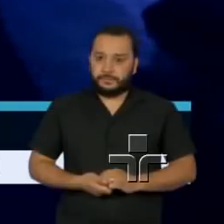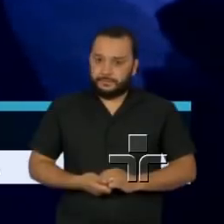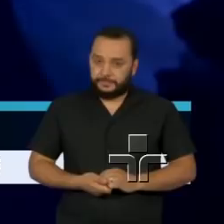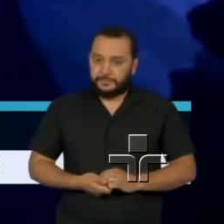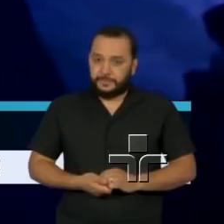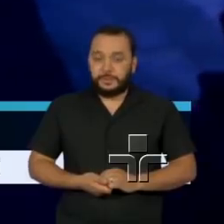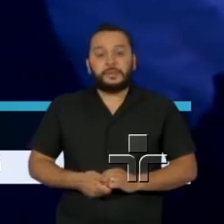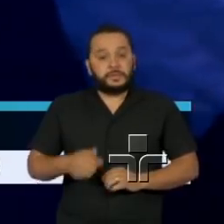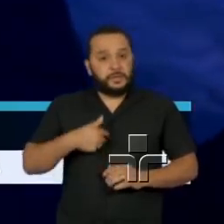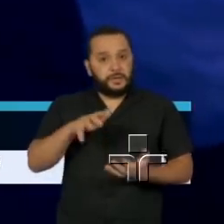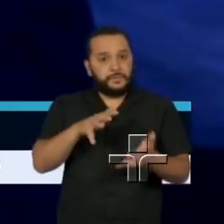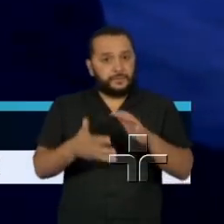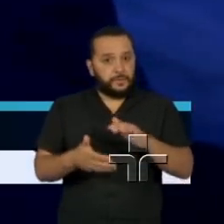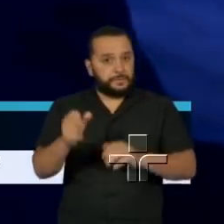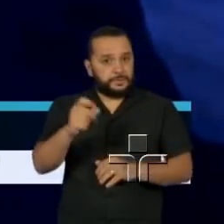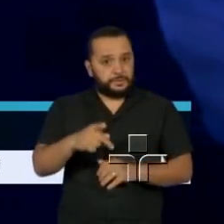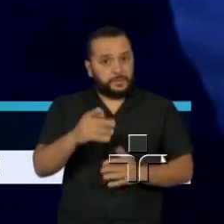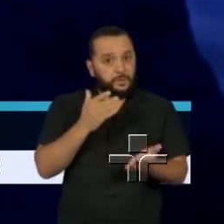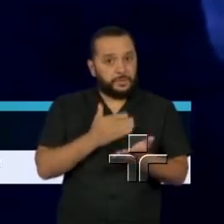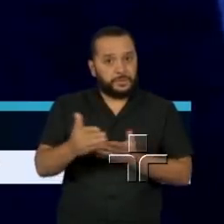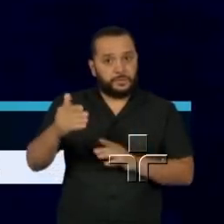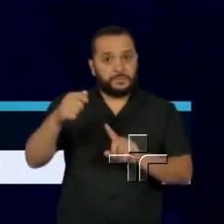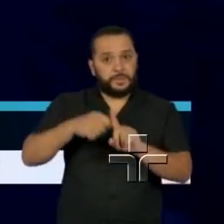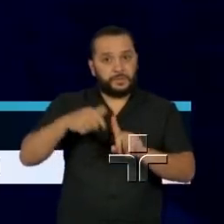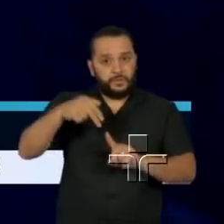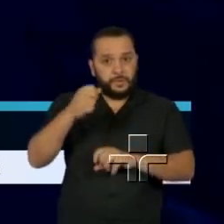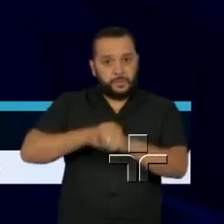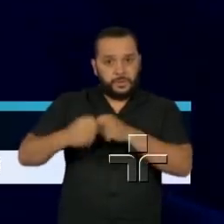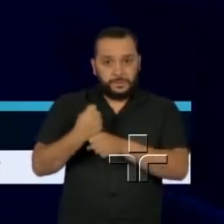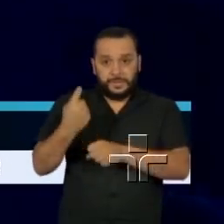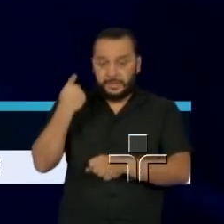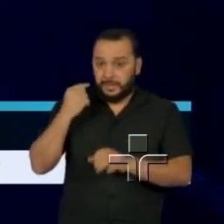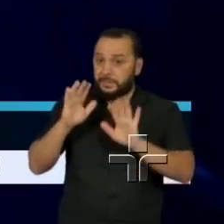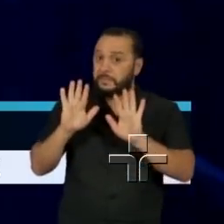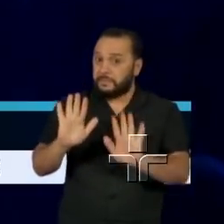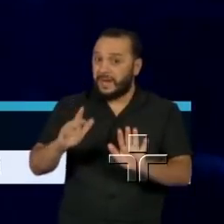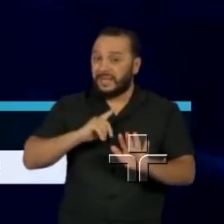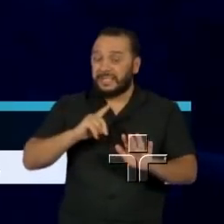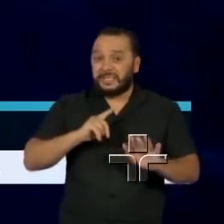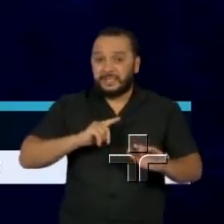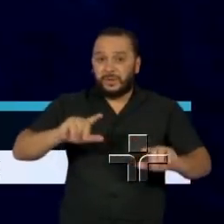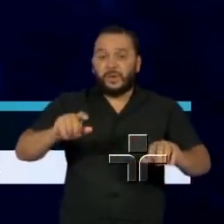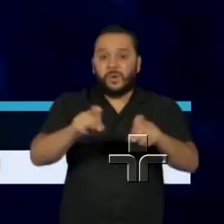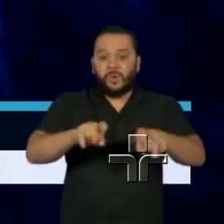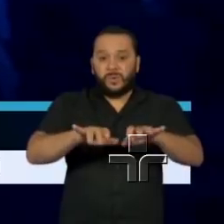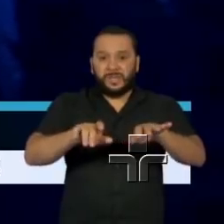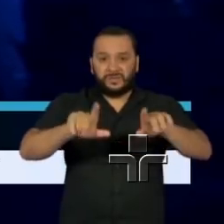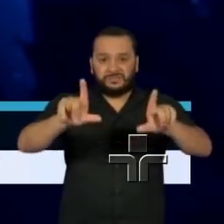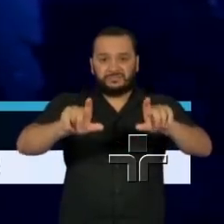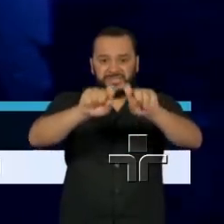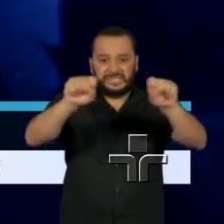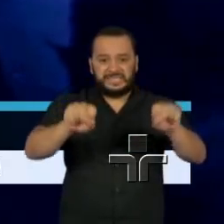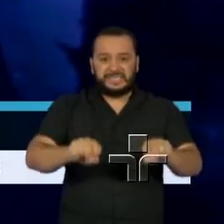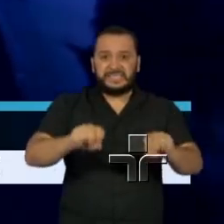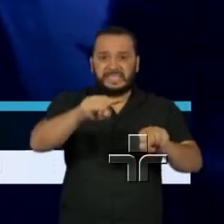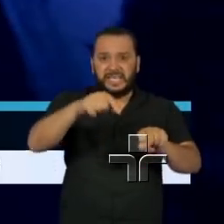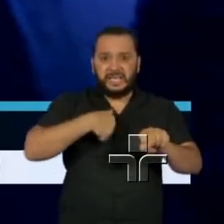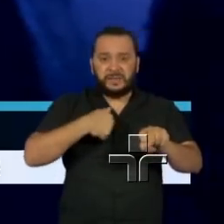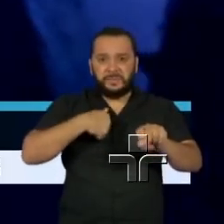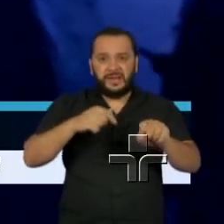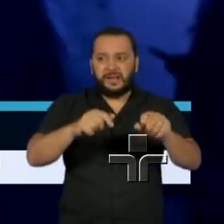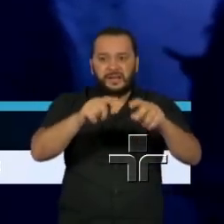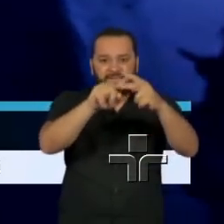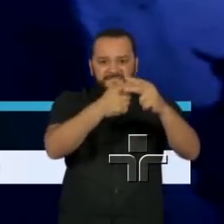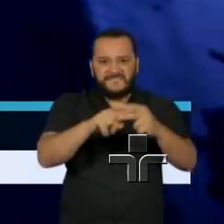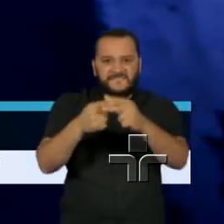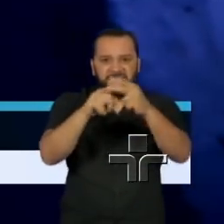reforma da Previdência está em vigor desde novembro do ano passado, mas os postos do INSS enfrentam problemas para conceder novas